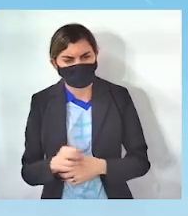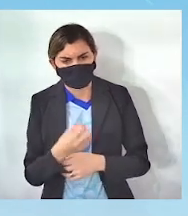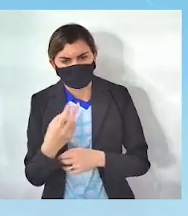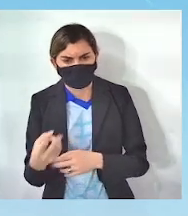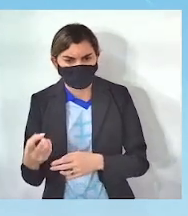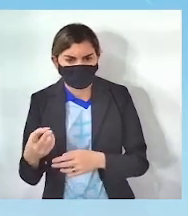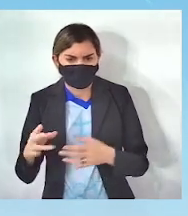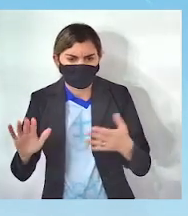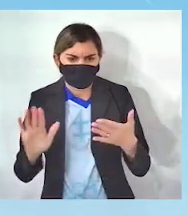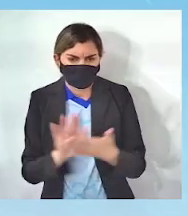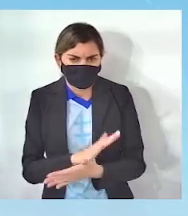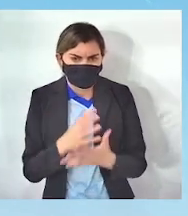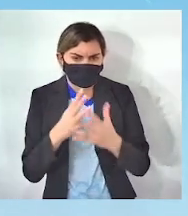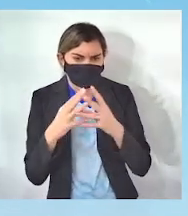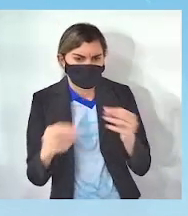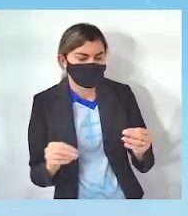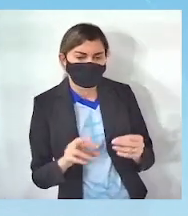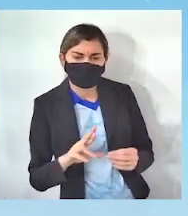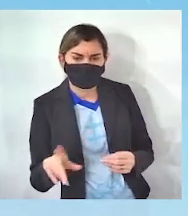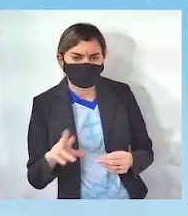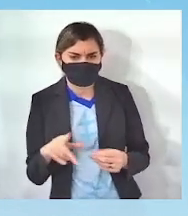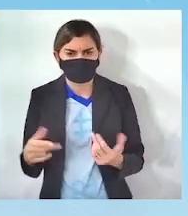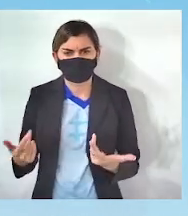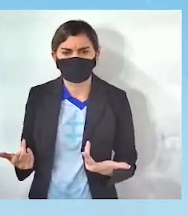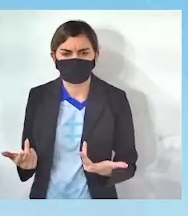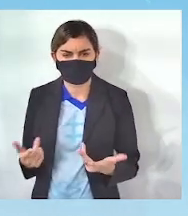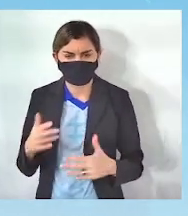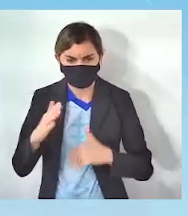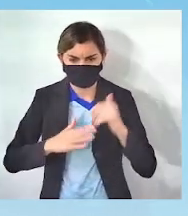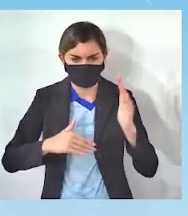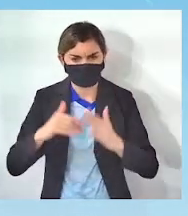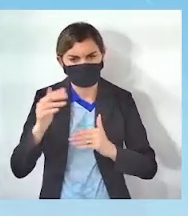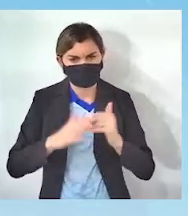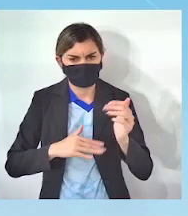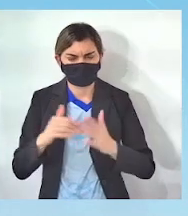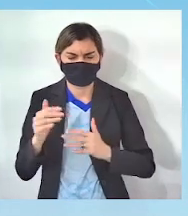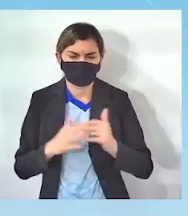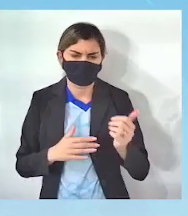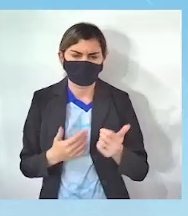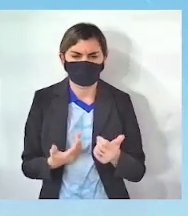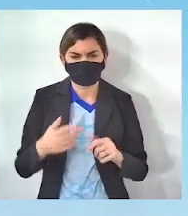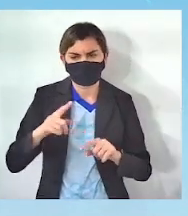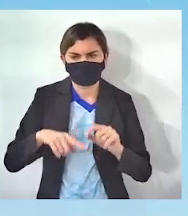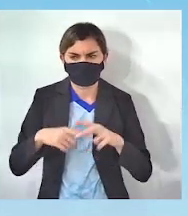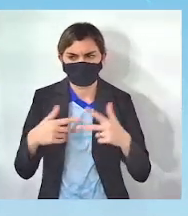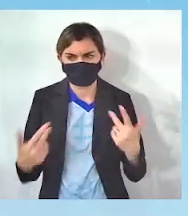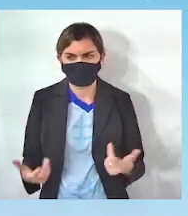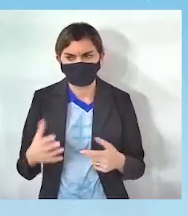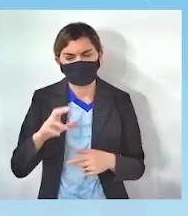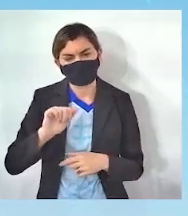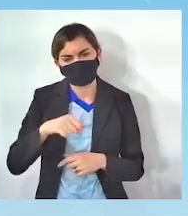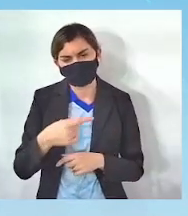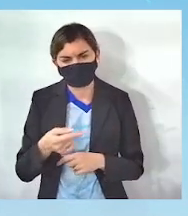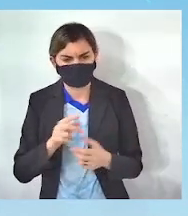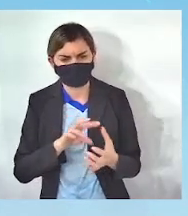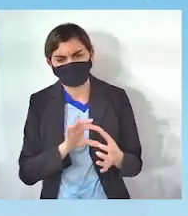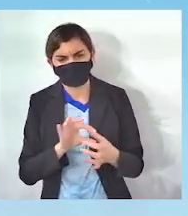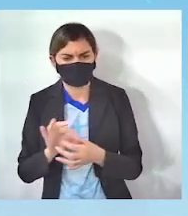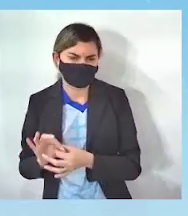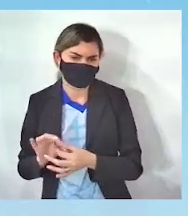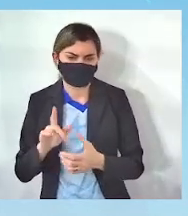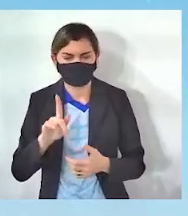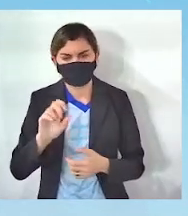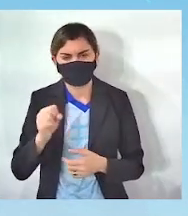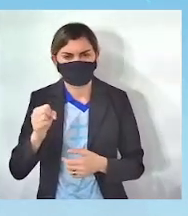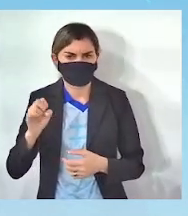menos desapareceu, não procede. Na prática, a matéria, o carvão, se converteu em gases